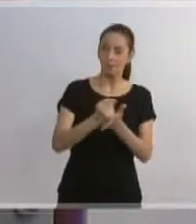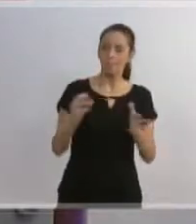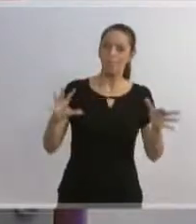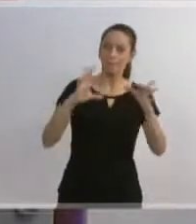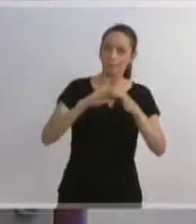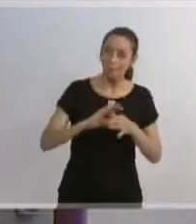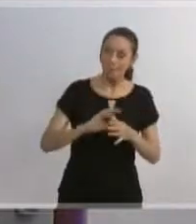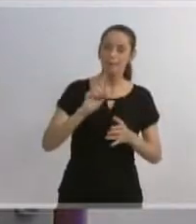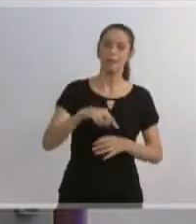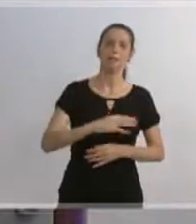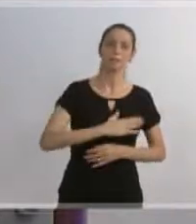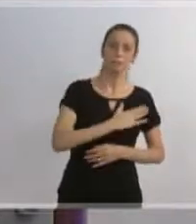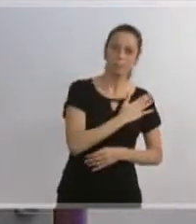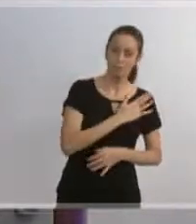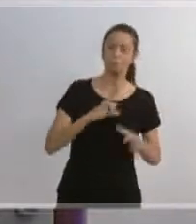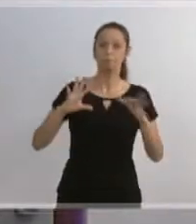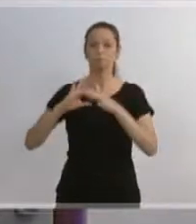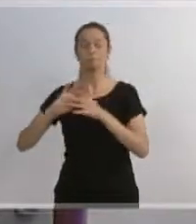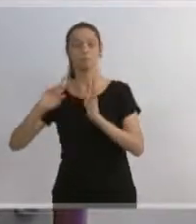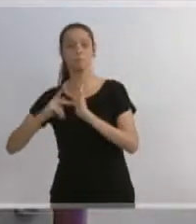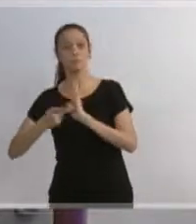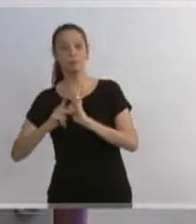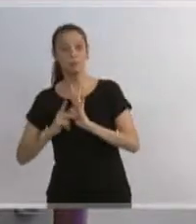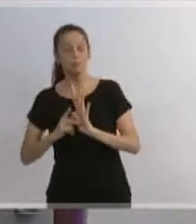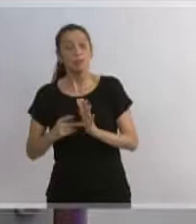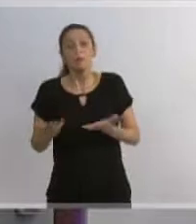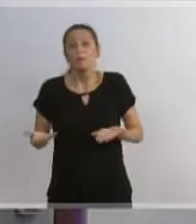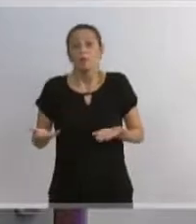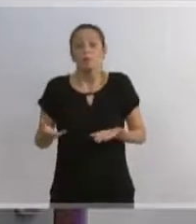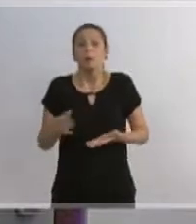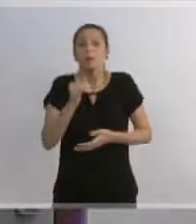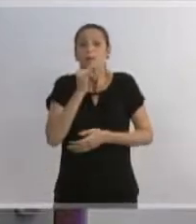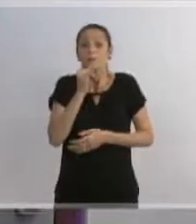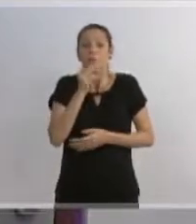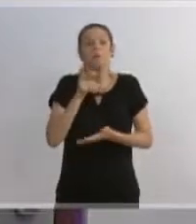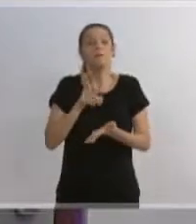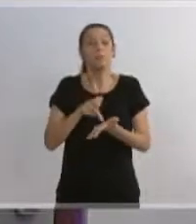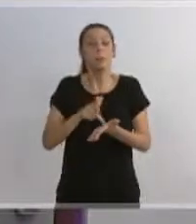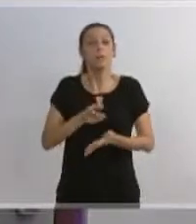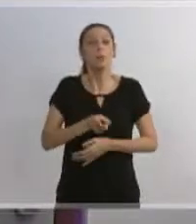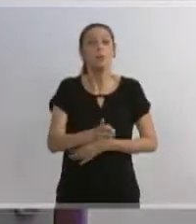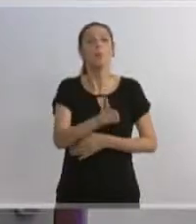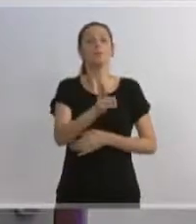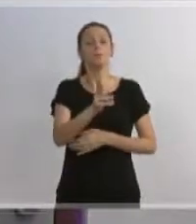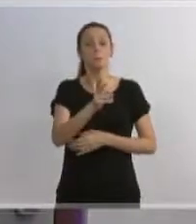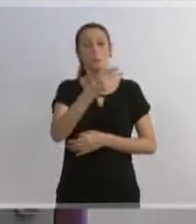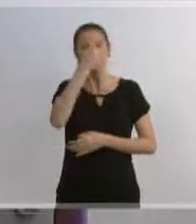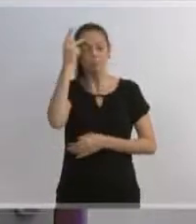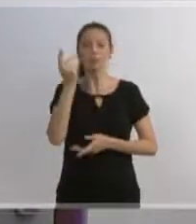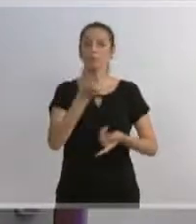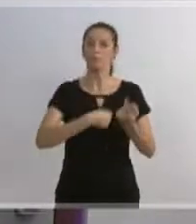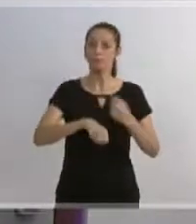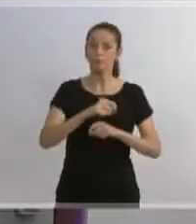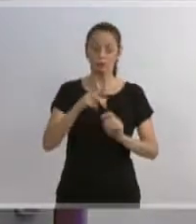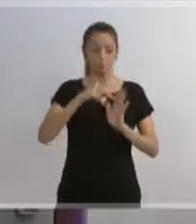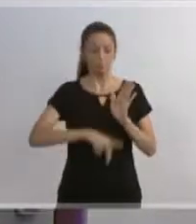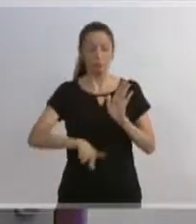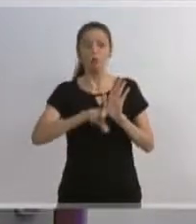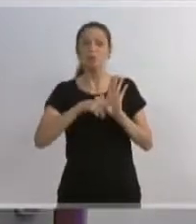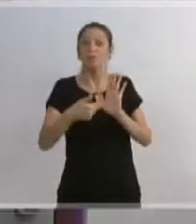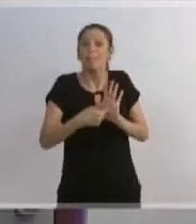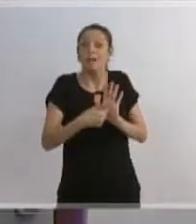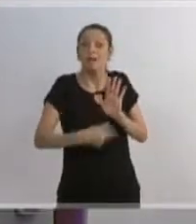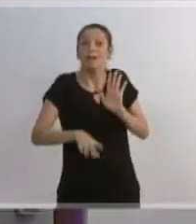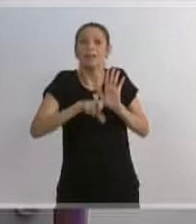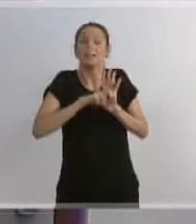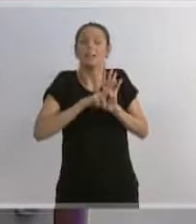lei. Agora até os cobradores estão amparados, é lei, está aqui a manutenção dos cobradores no projeto de lei. Então está aqui, é lei, gente,